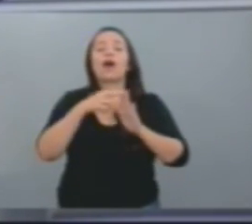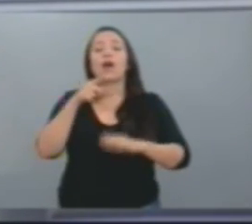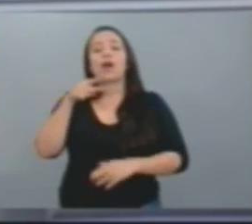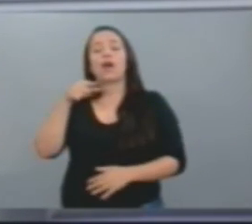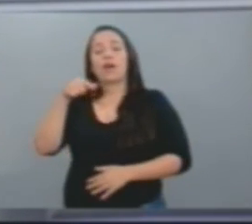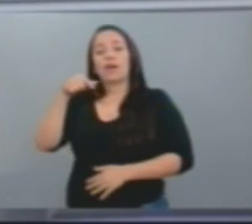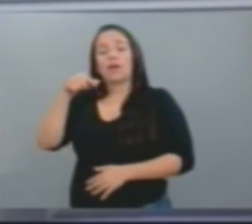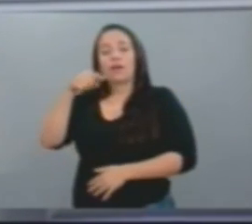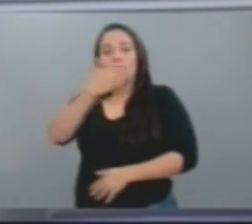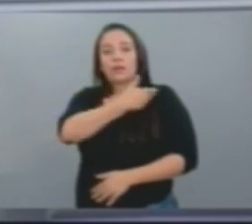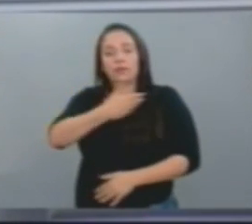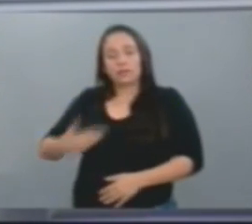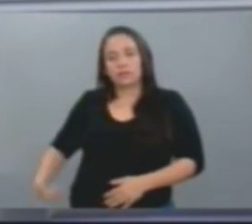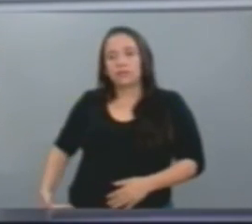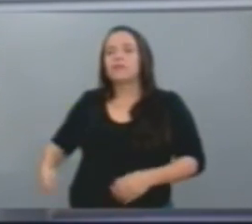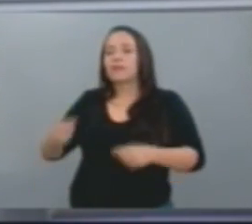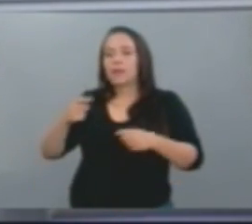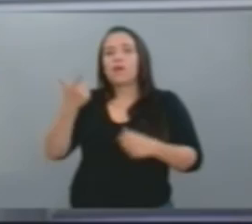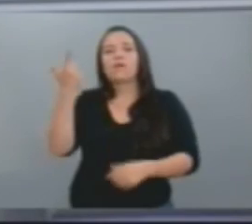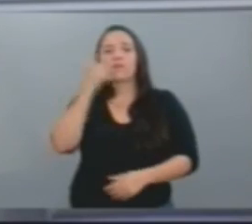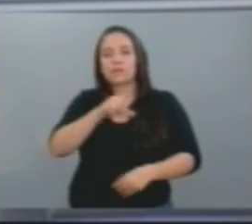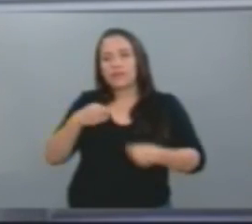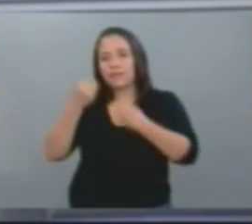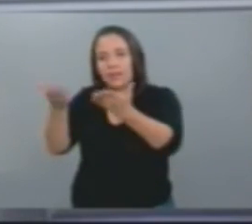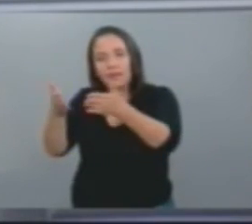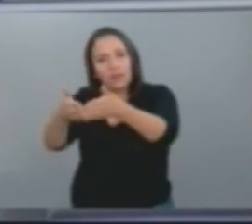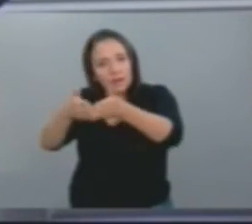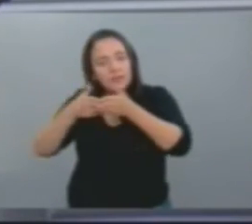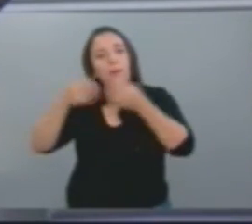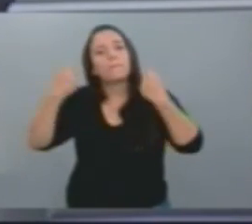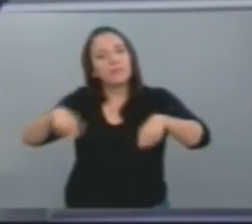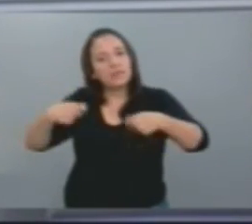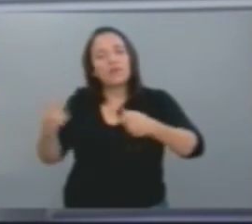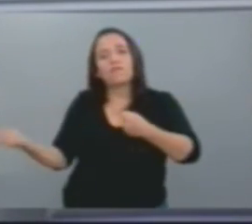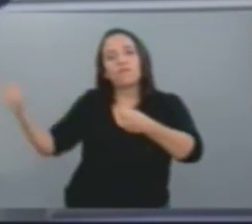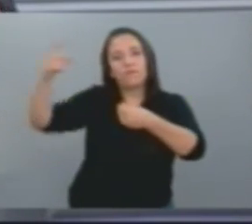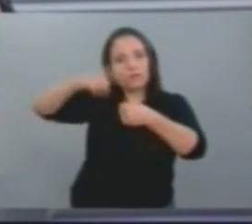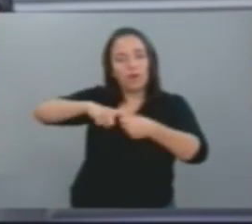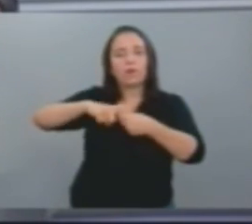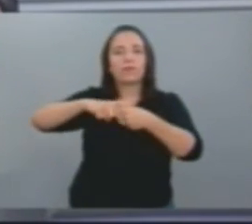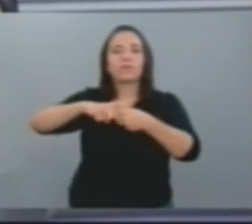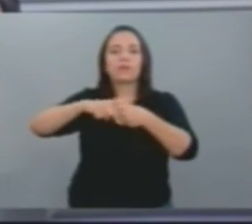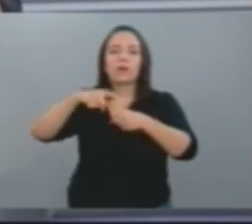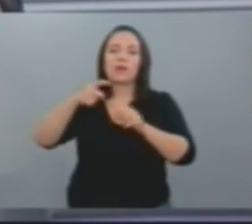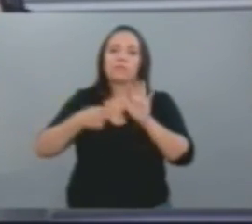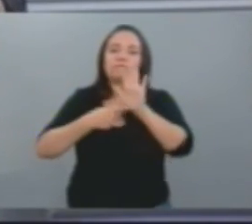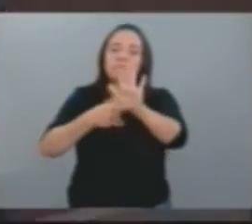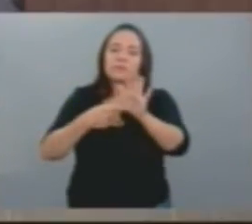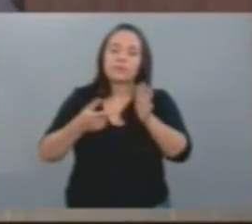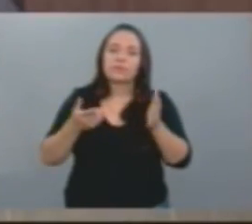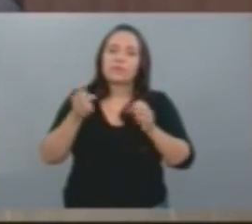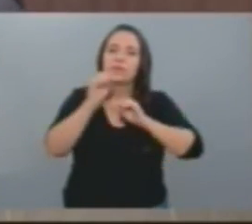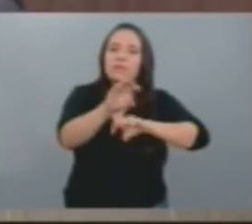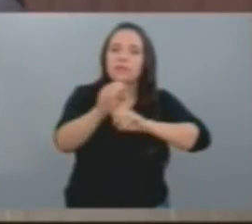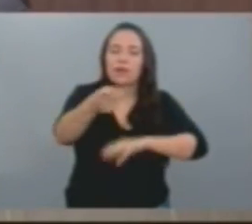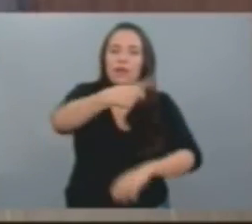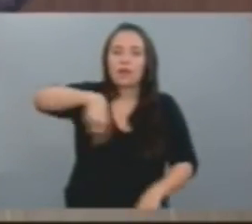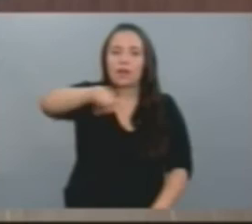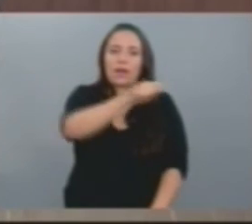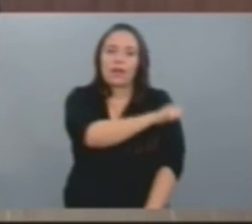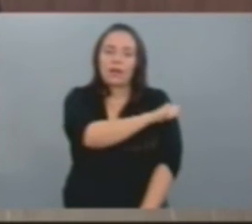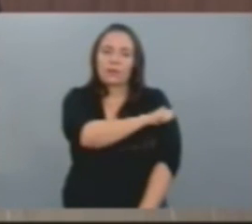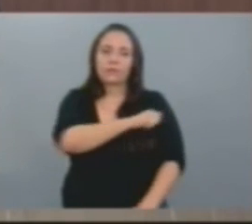pelo Estado volte para a educação do nosso Estado. Era essa a parte que queria fazer a você. Deputado, está terminando o